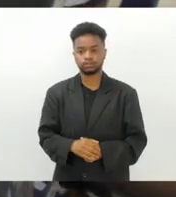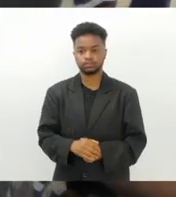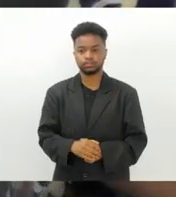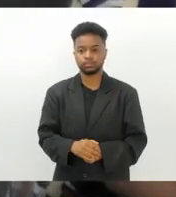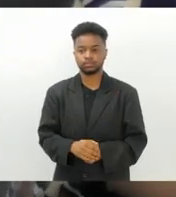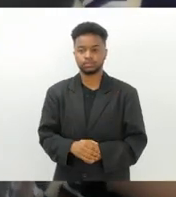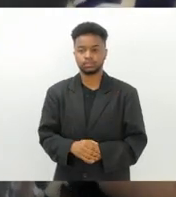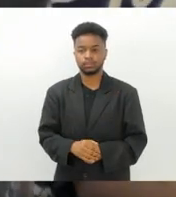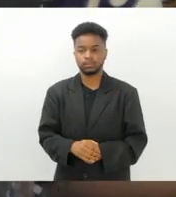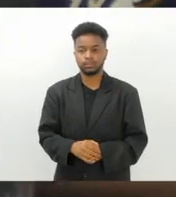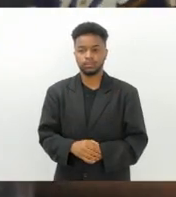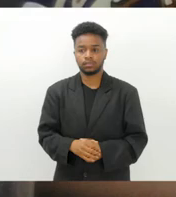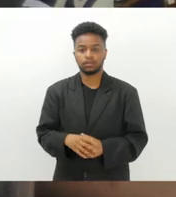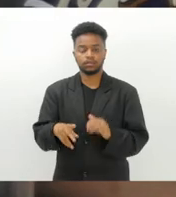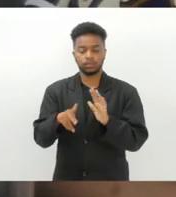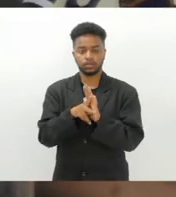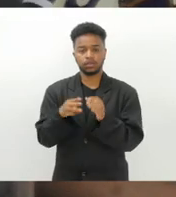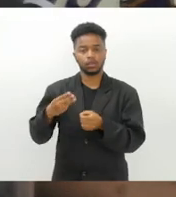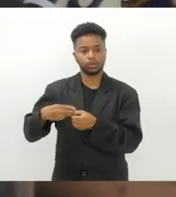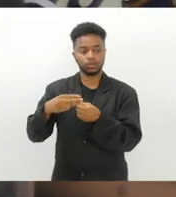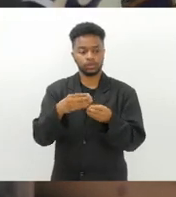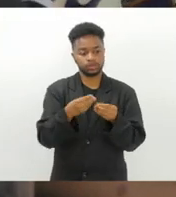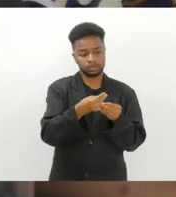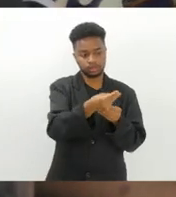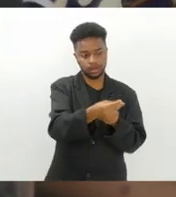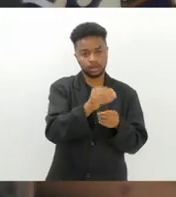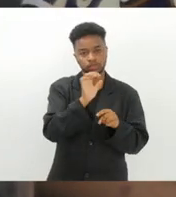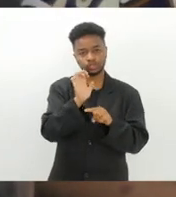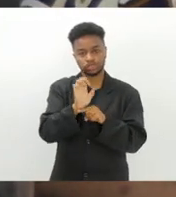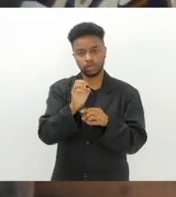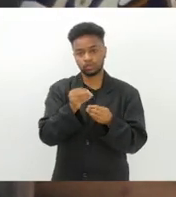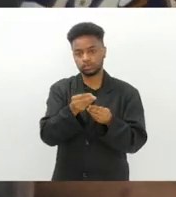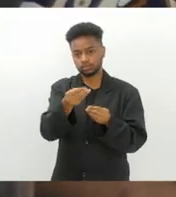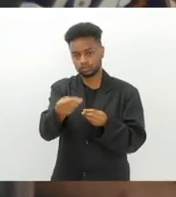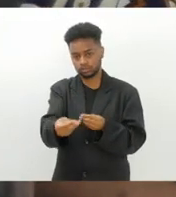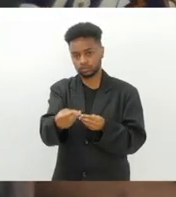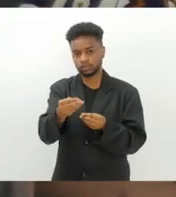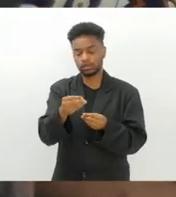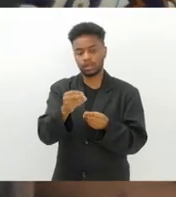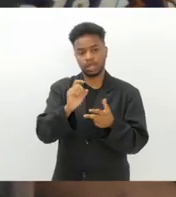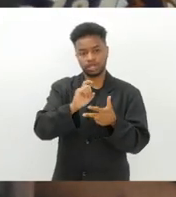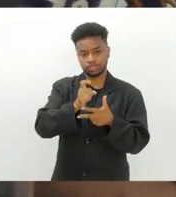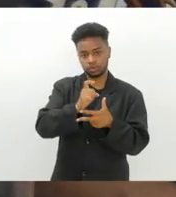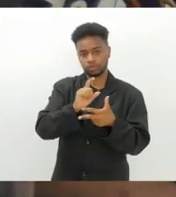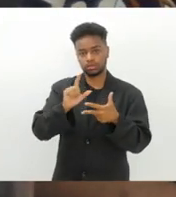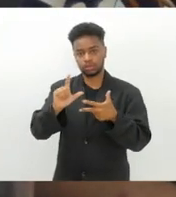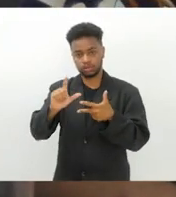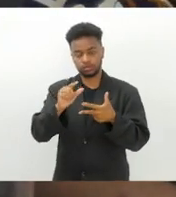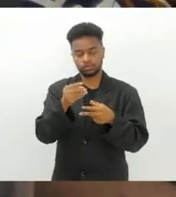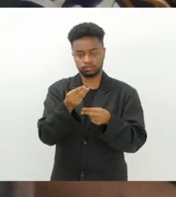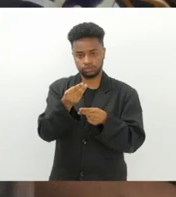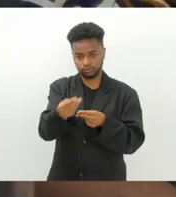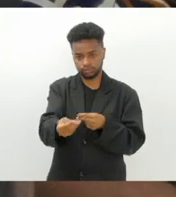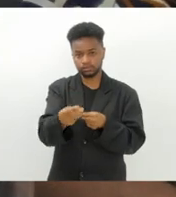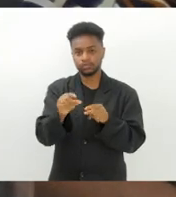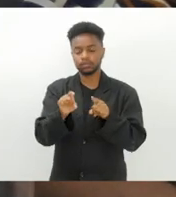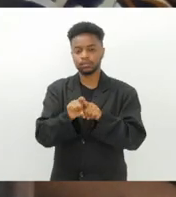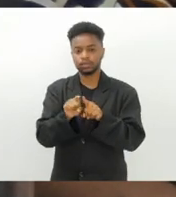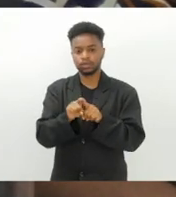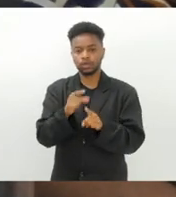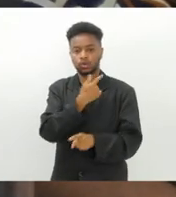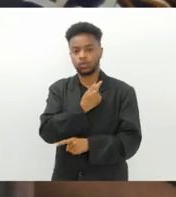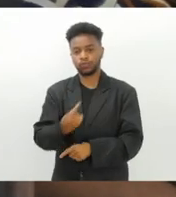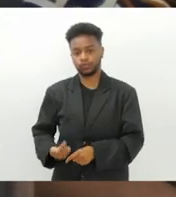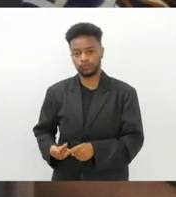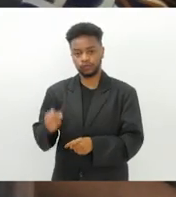que é do município será entregue ao município, o que é do Estado, tanto no Poder Executivo quanto no Legislativo, será entregue, e o que for do governo